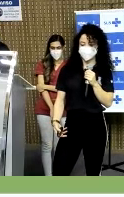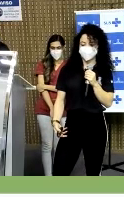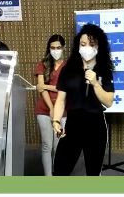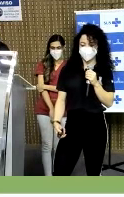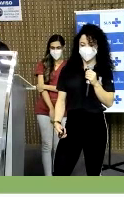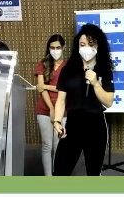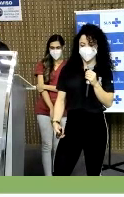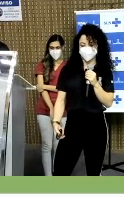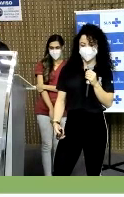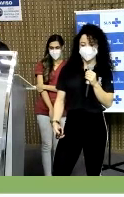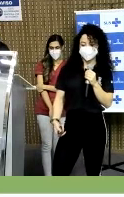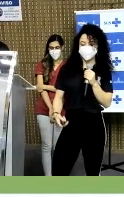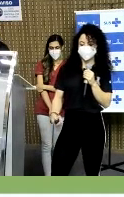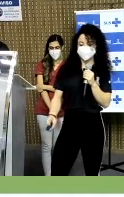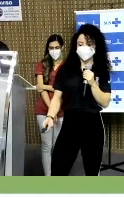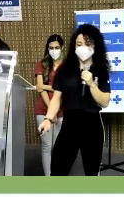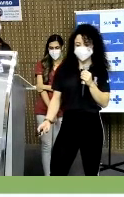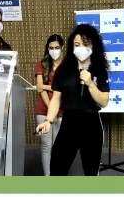e no primeiro semestre de 2021,